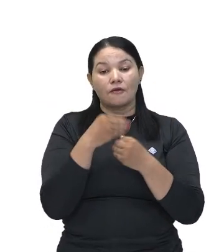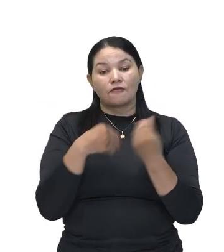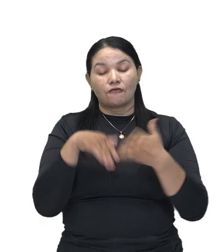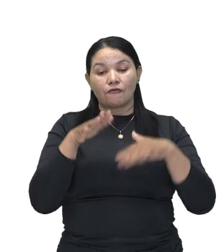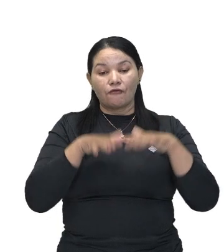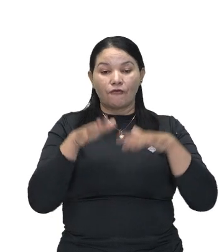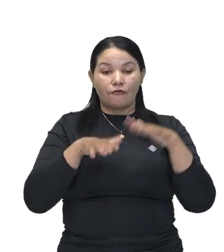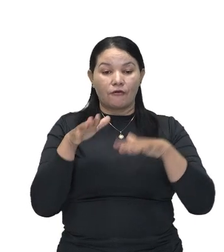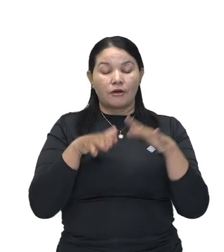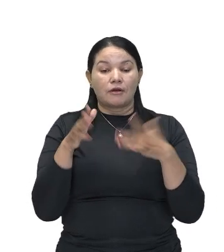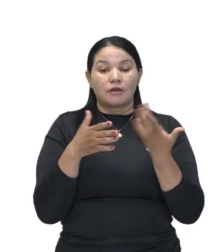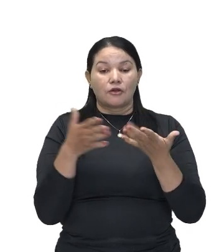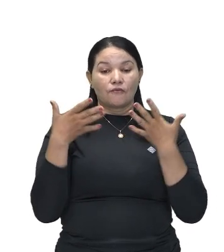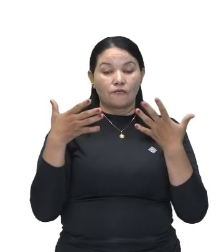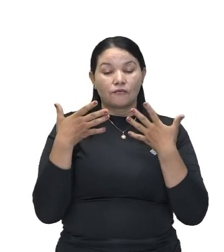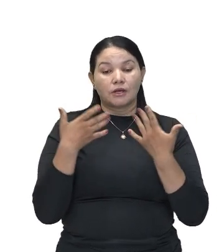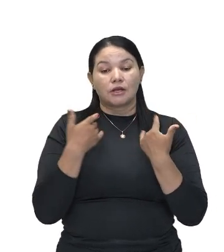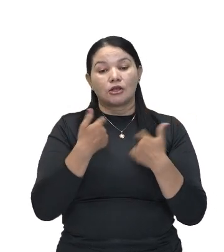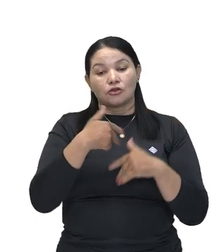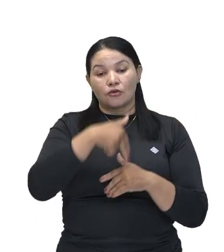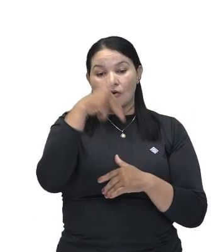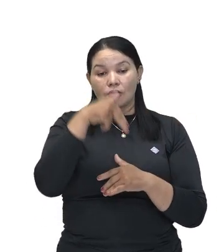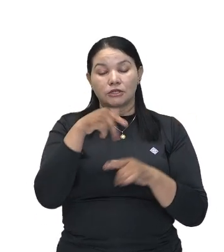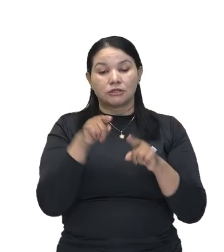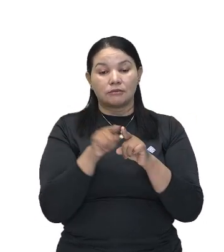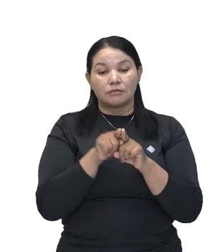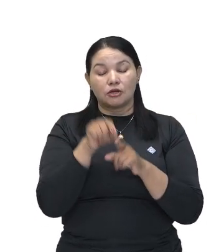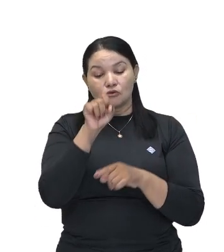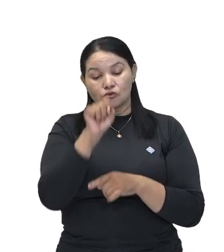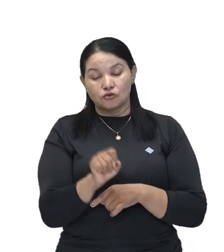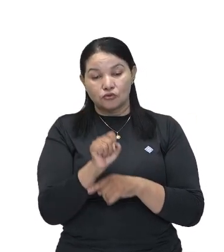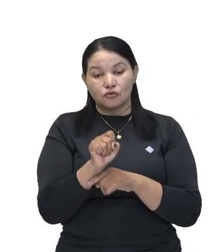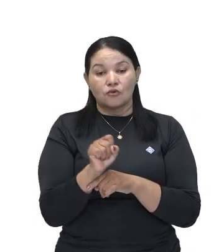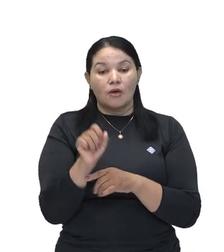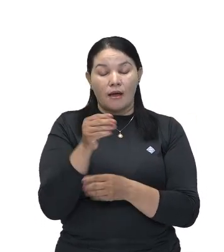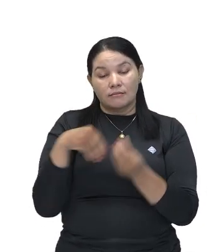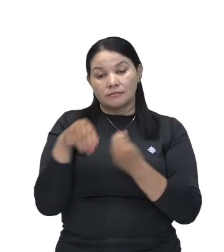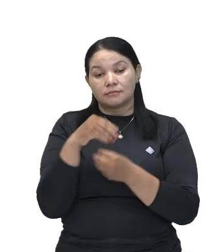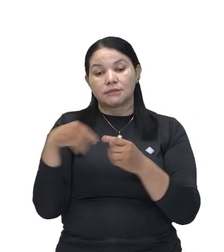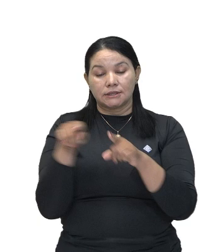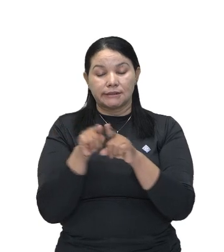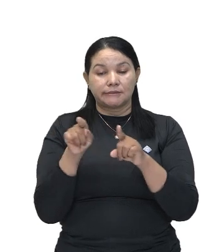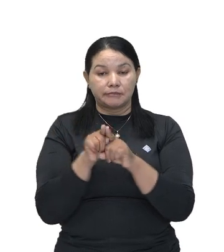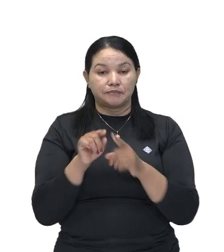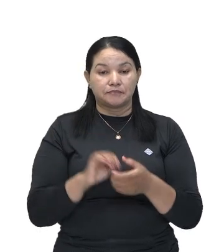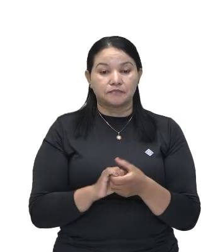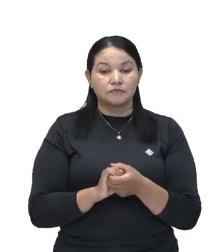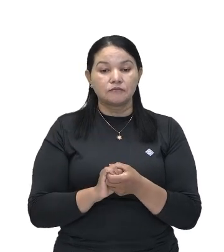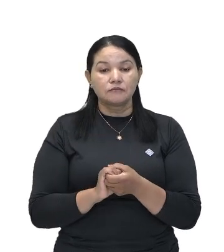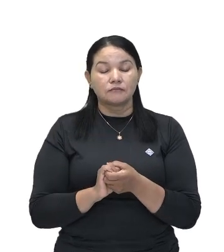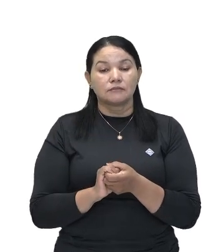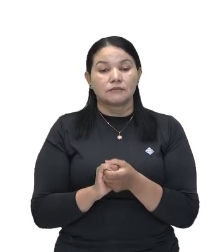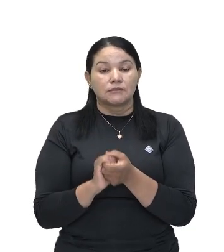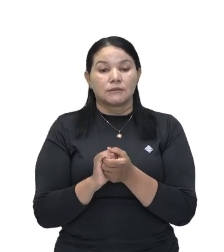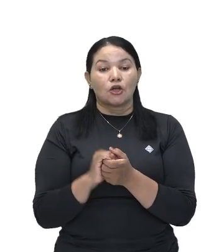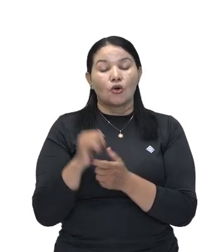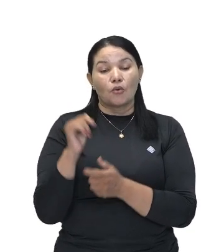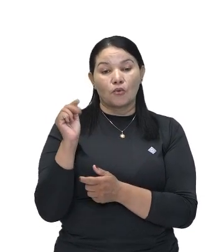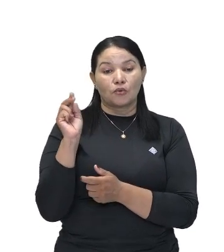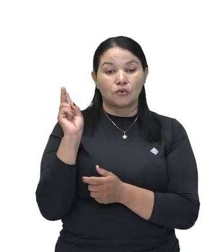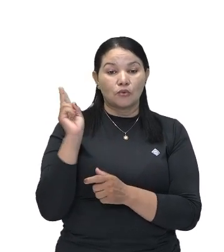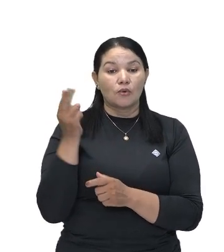de subtropical na sua parte ao norte a temperado na sua parte ao sul. No Uruguai, nós temos